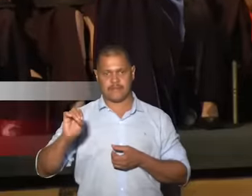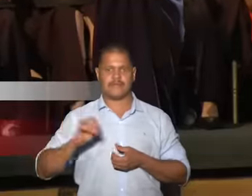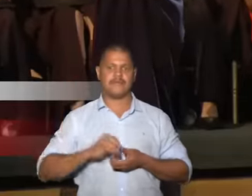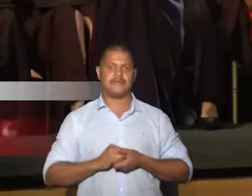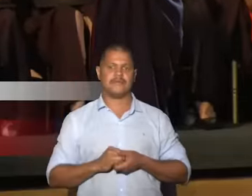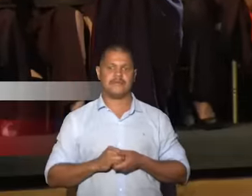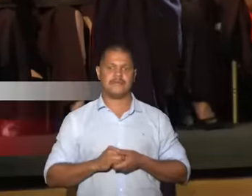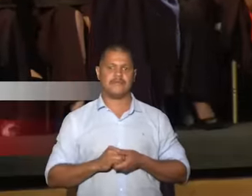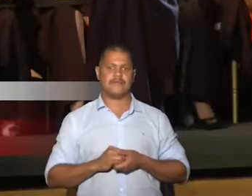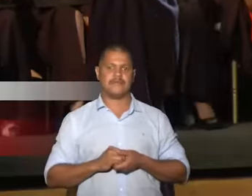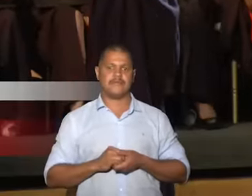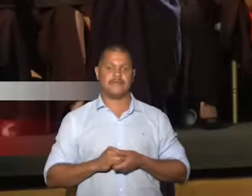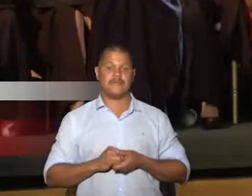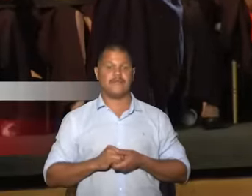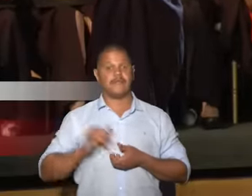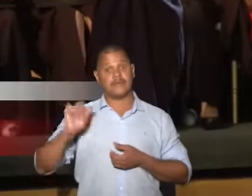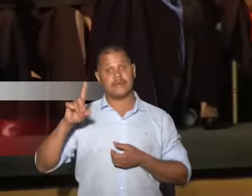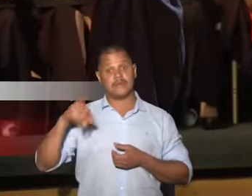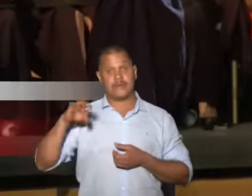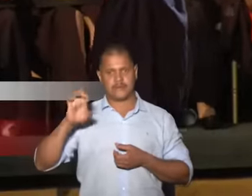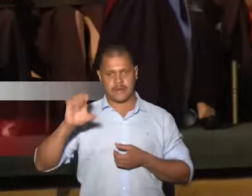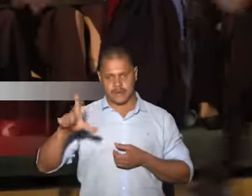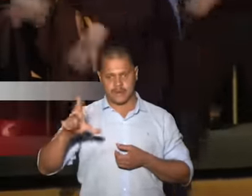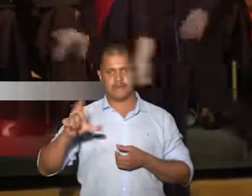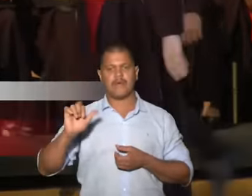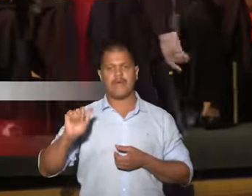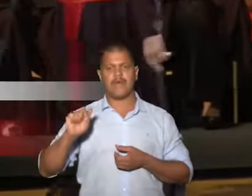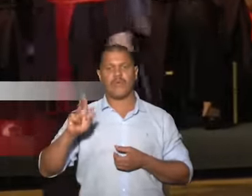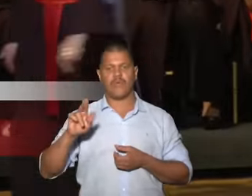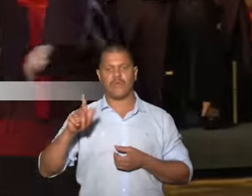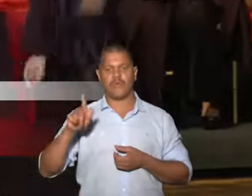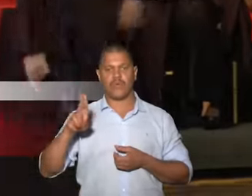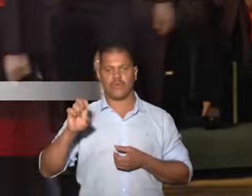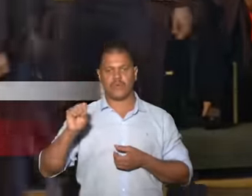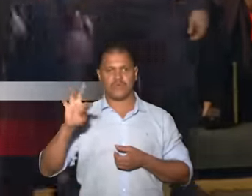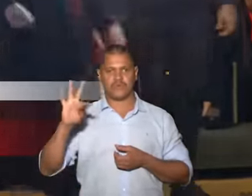Gabriel Augusto Mendes Oliveira.